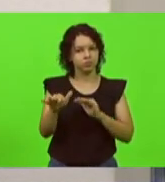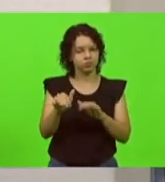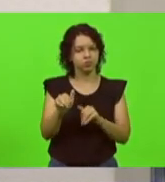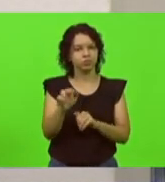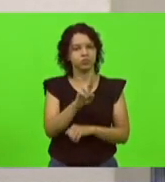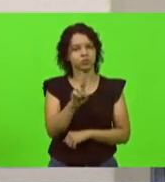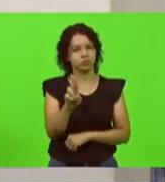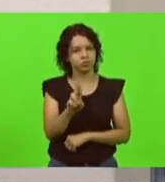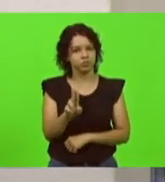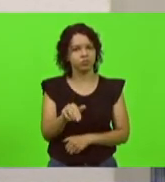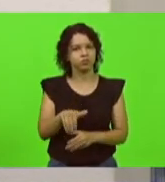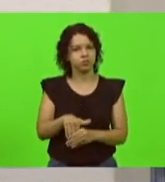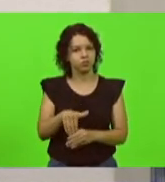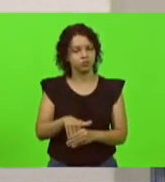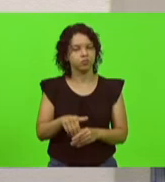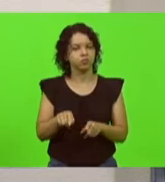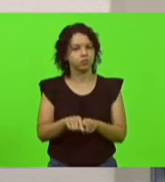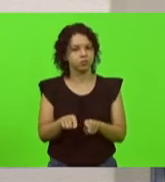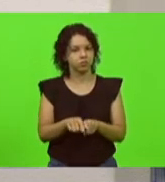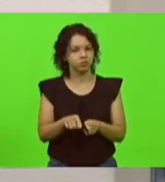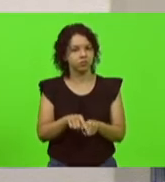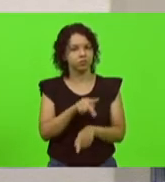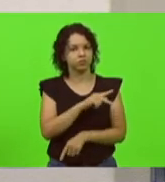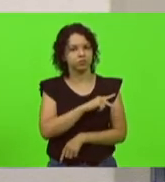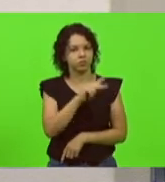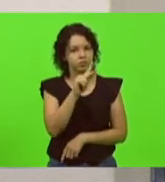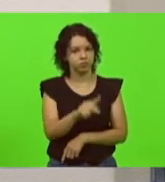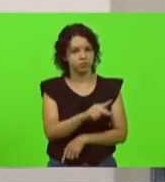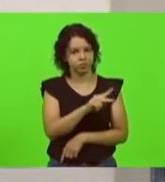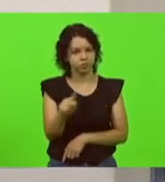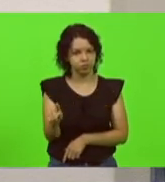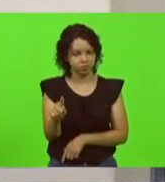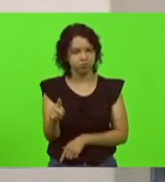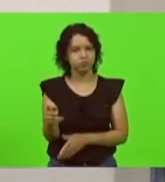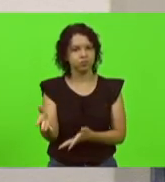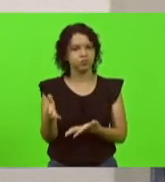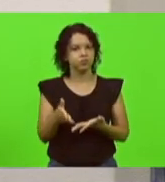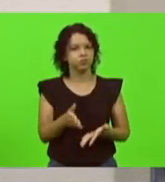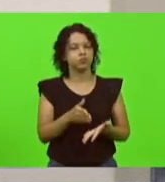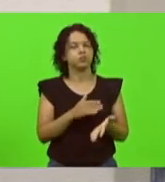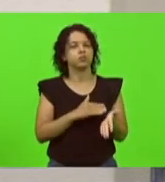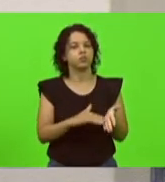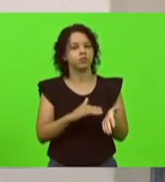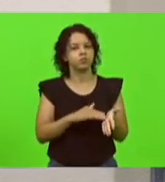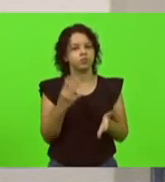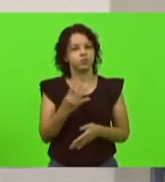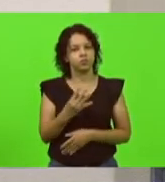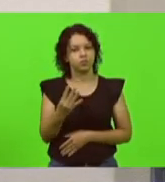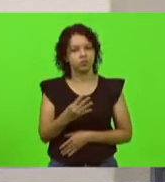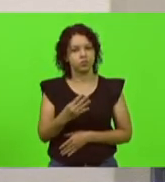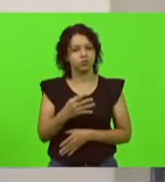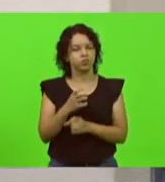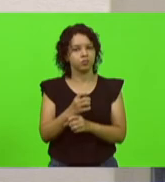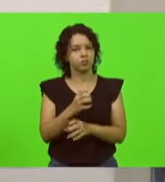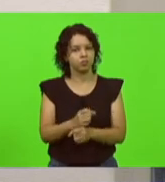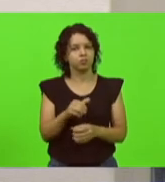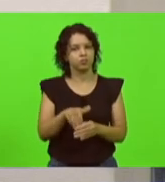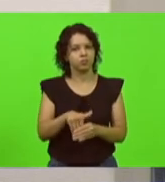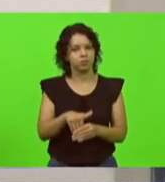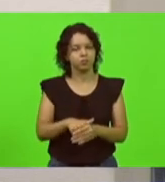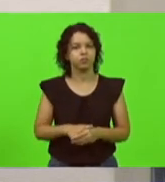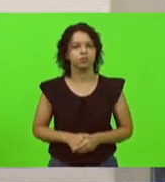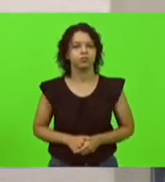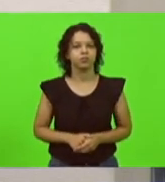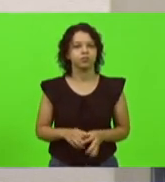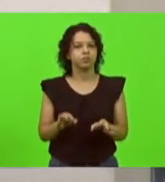como convidou o senhor deputado padre Pedro Baldiceira, quarto secretário, para computar os votos. Finalizada a votação, o